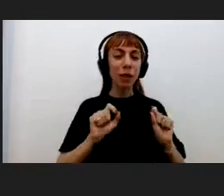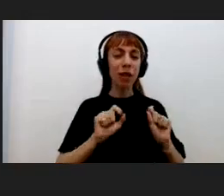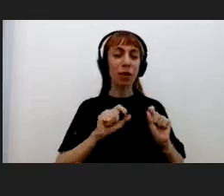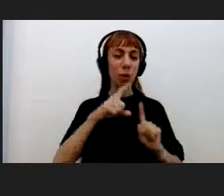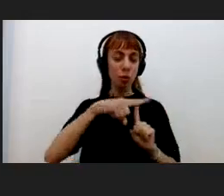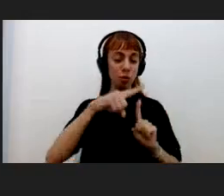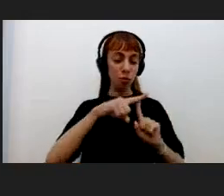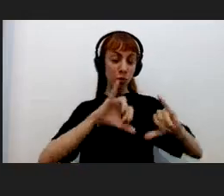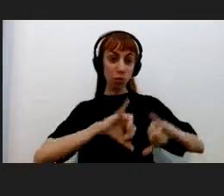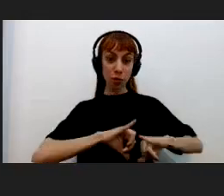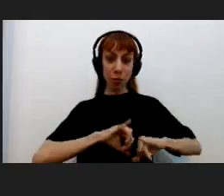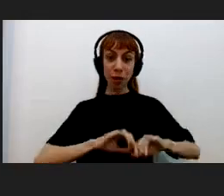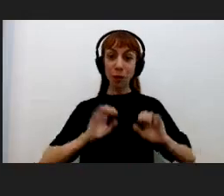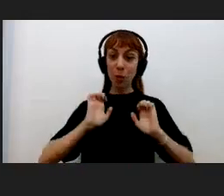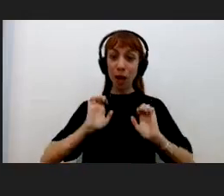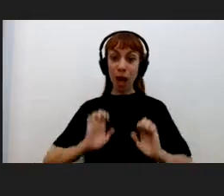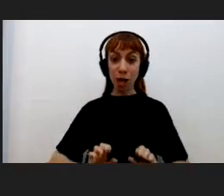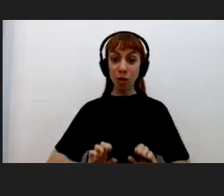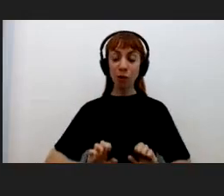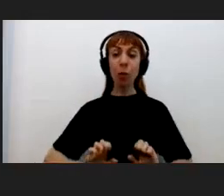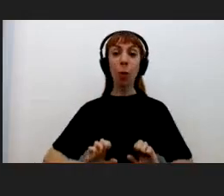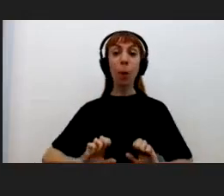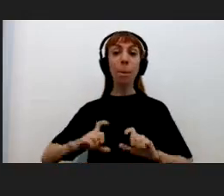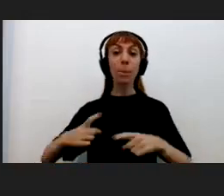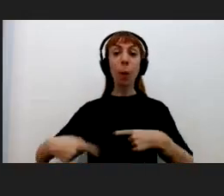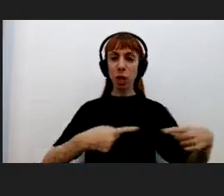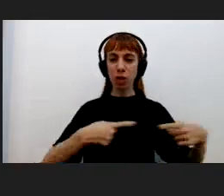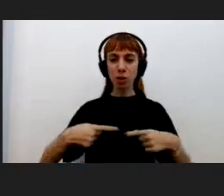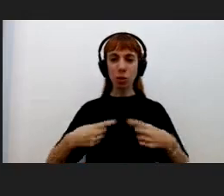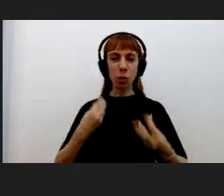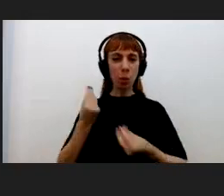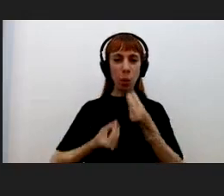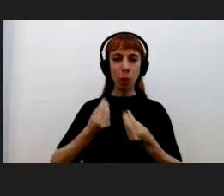Então, um sofrimento que é arranjado dentro de uma sociedade.